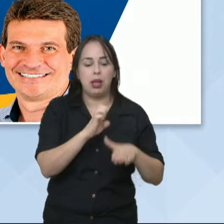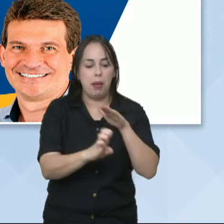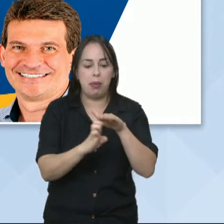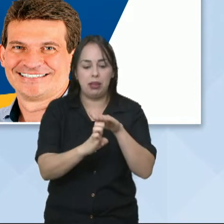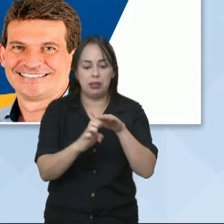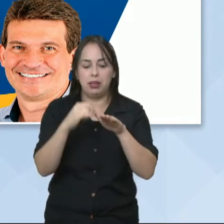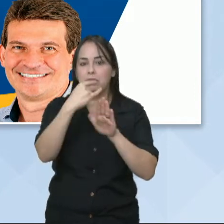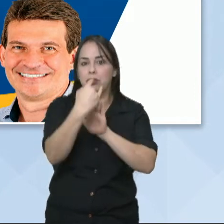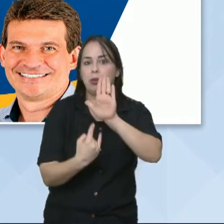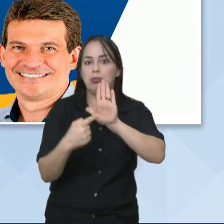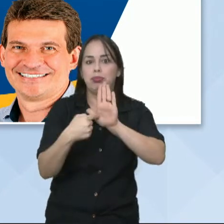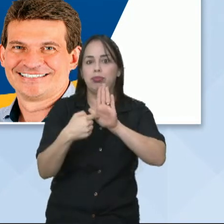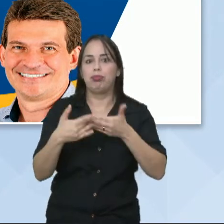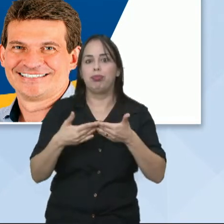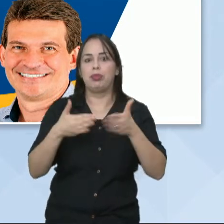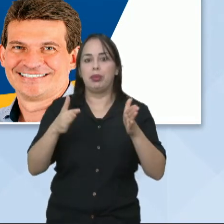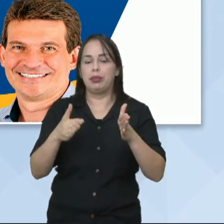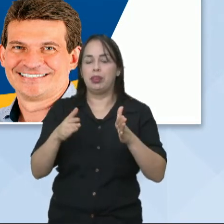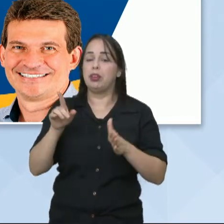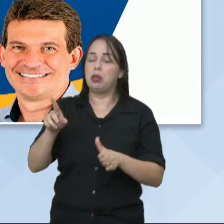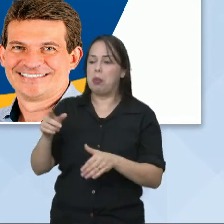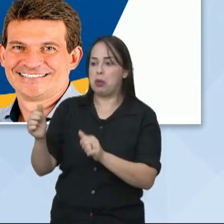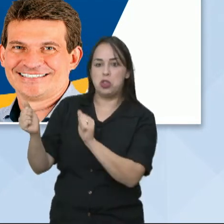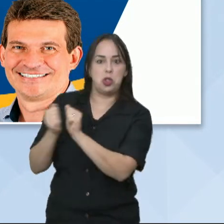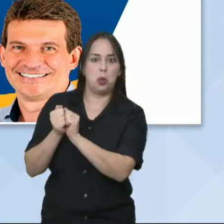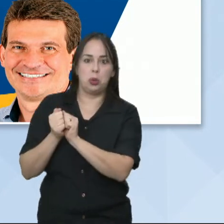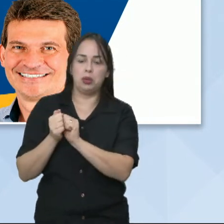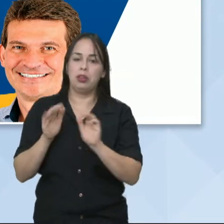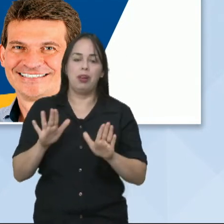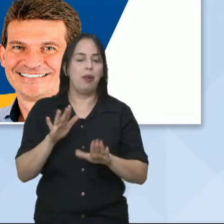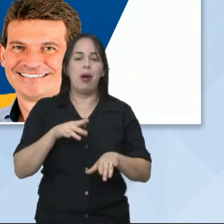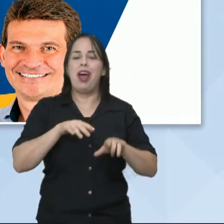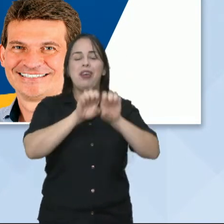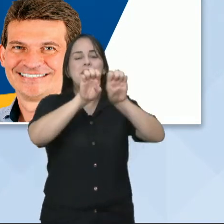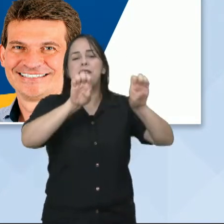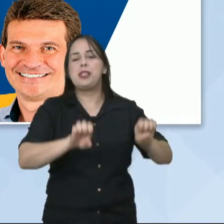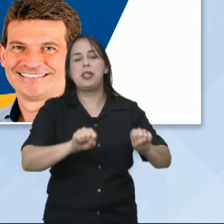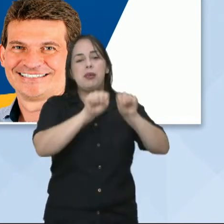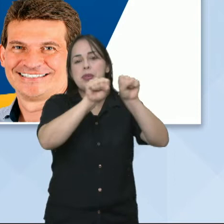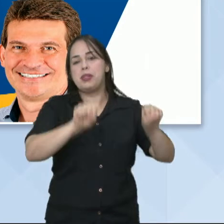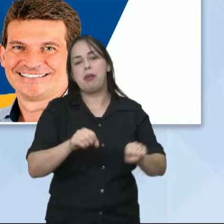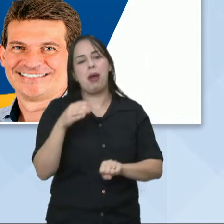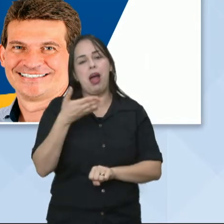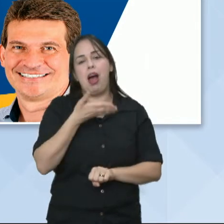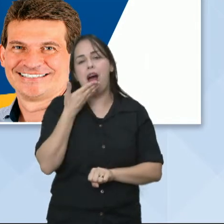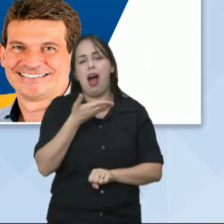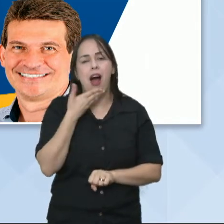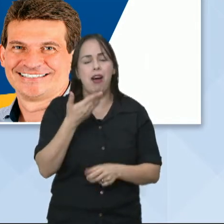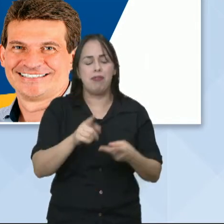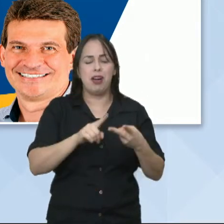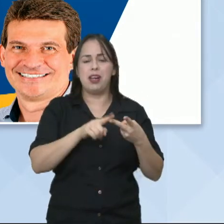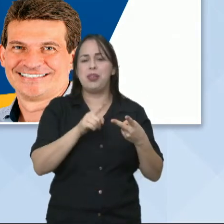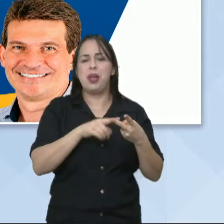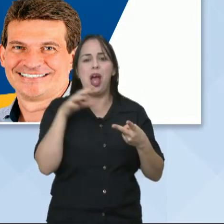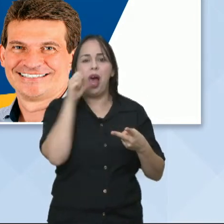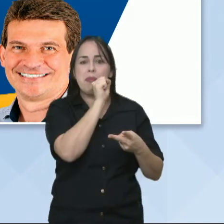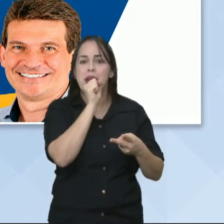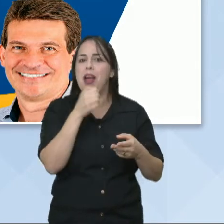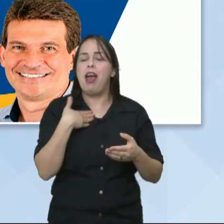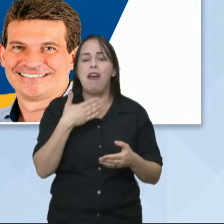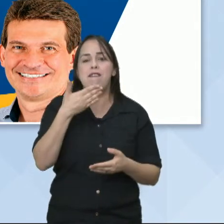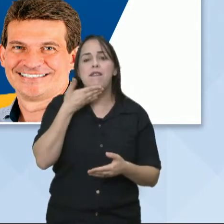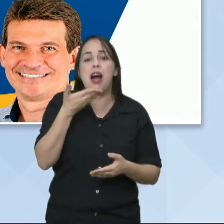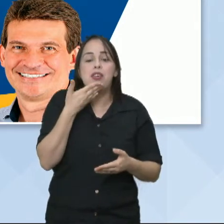isso não é porque eu fui lá com ele, não. O sistema é muito rápido, é muito fácil e muito ágil se abrir uma